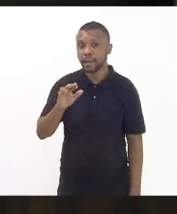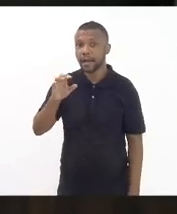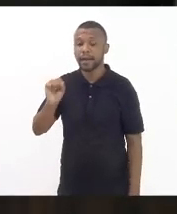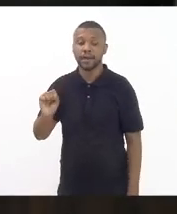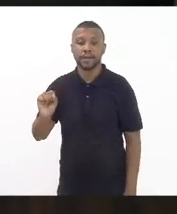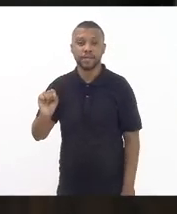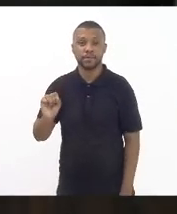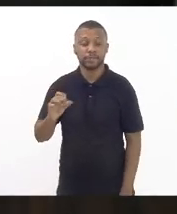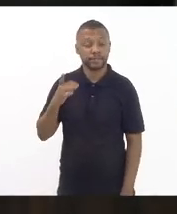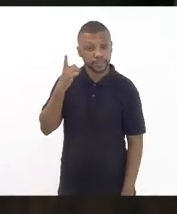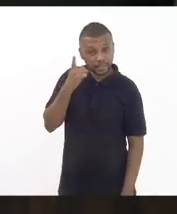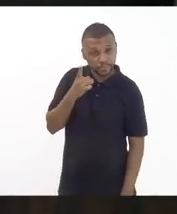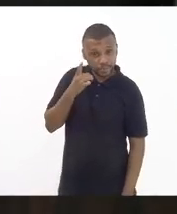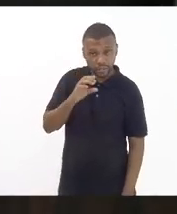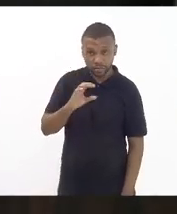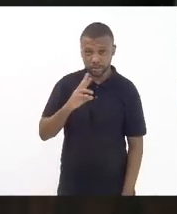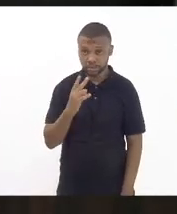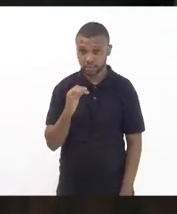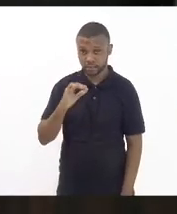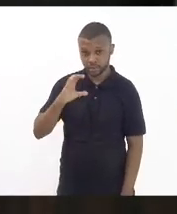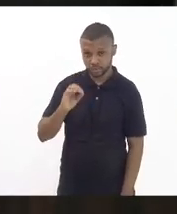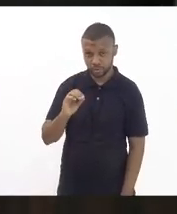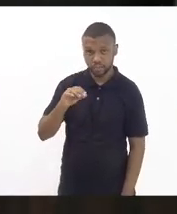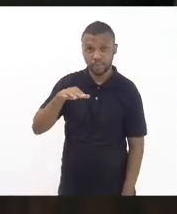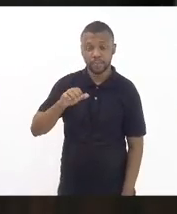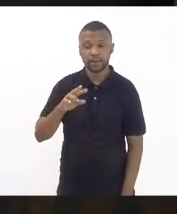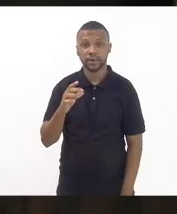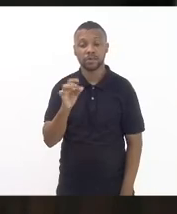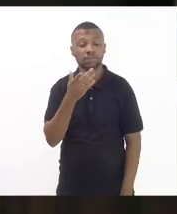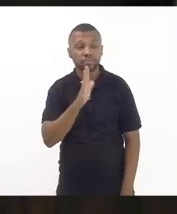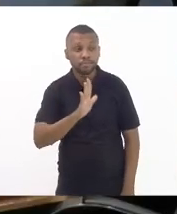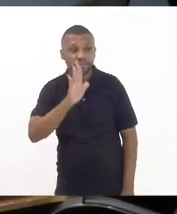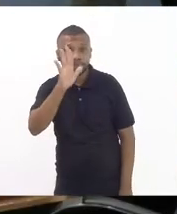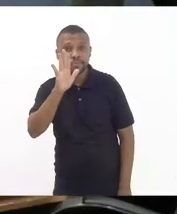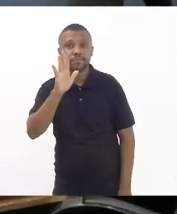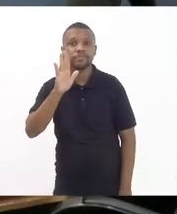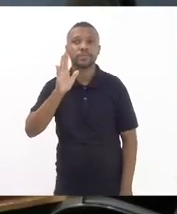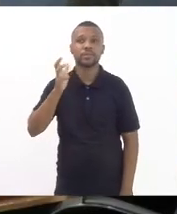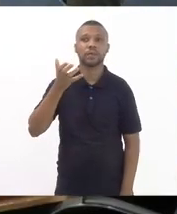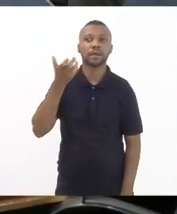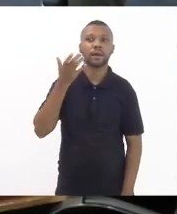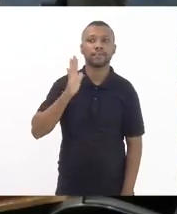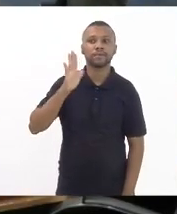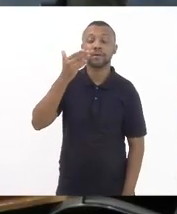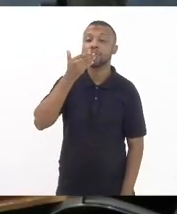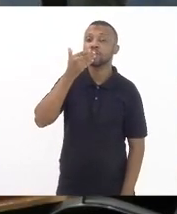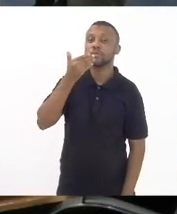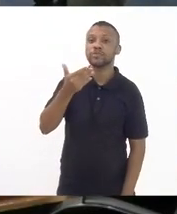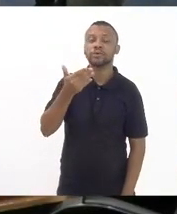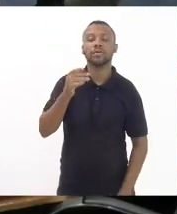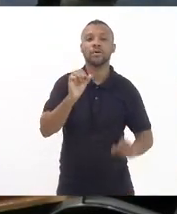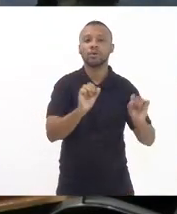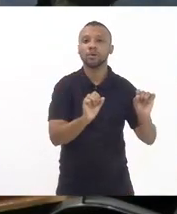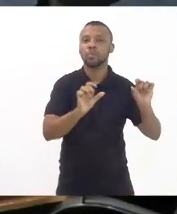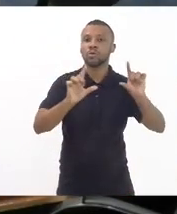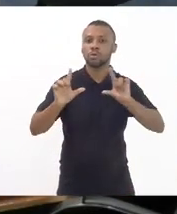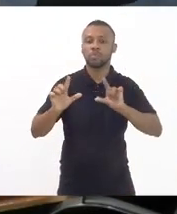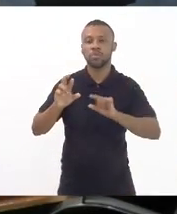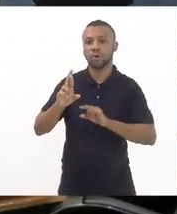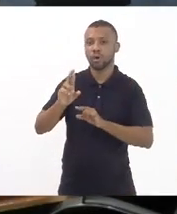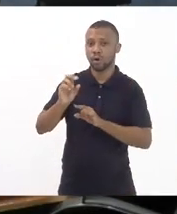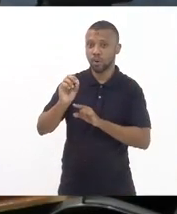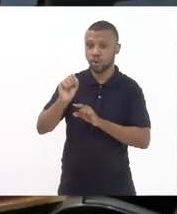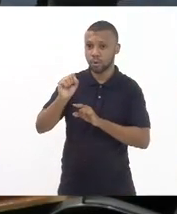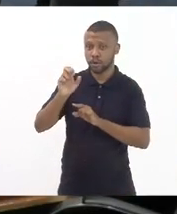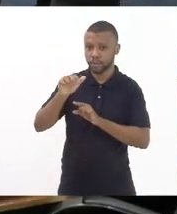Chico Machado. Deputado Márcio Canella. Presidente. Rosenberg. Senhor